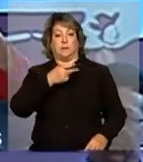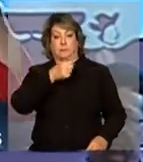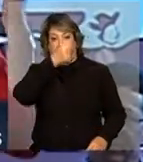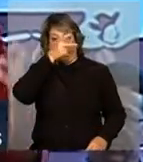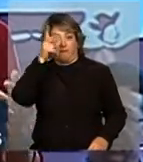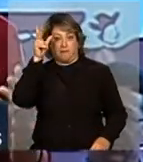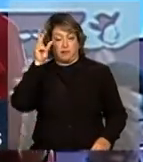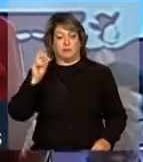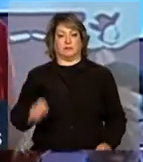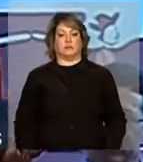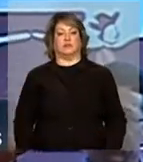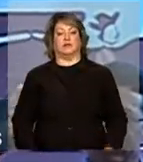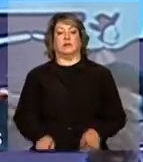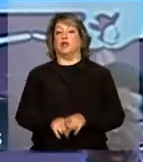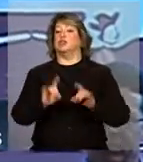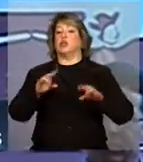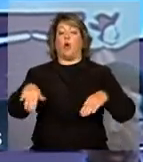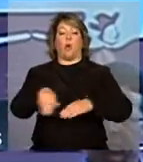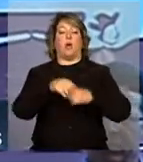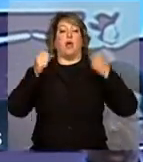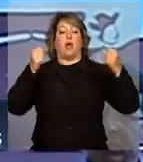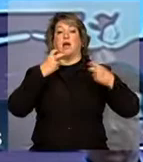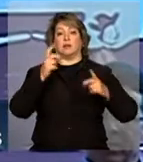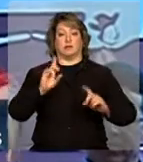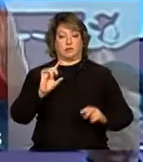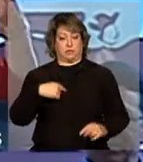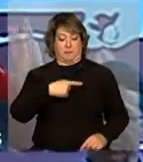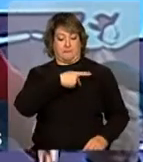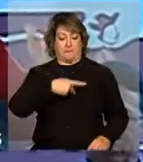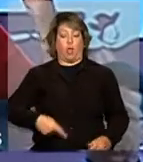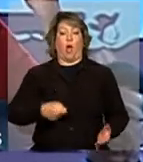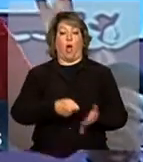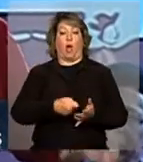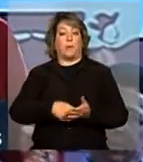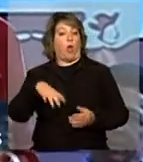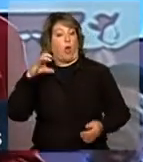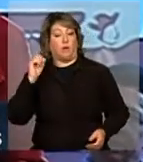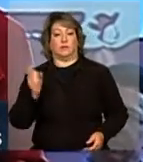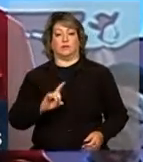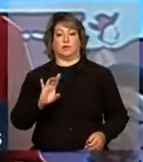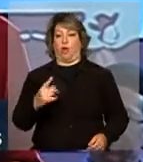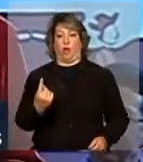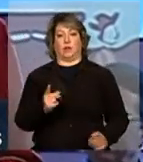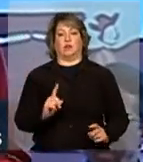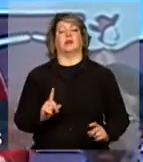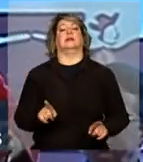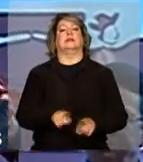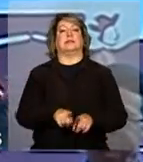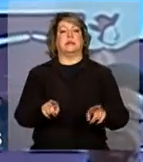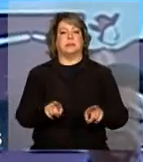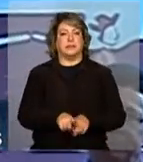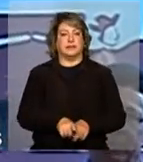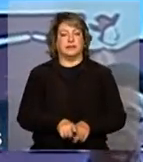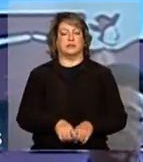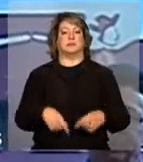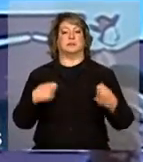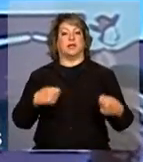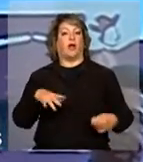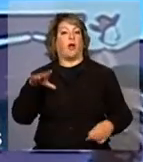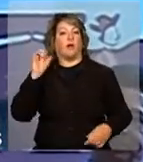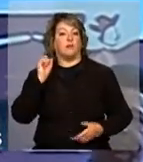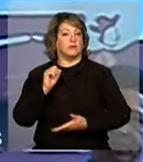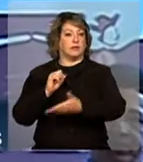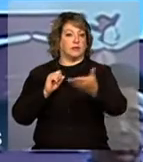Não é só as vozes das ruas que uma presidência é obrigada a escutar. Uma presidência tem de escutar